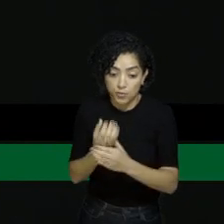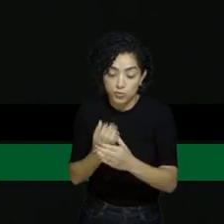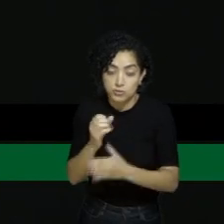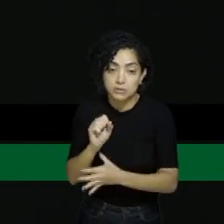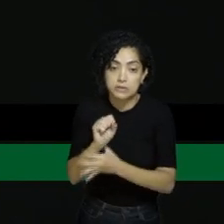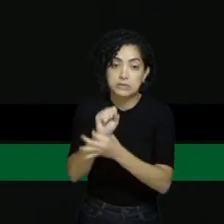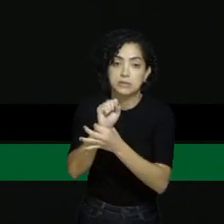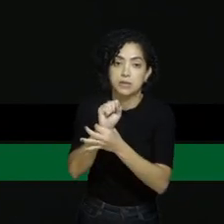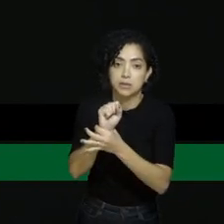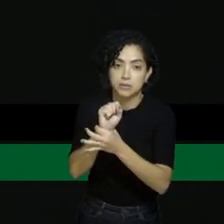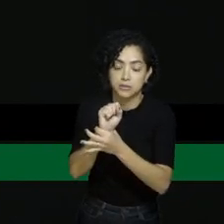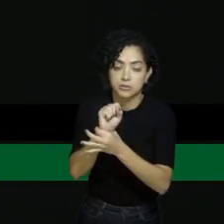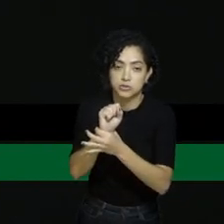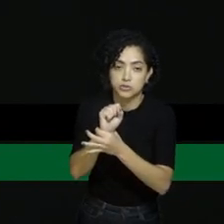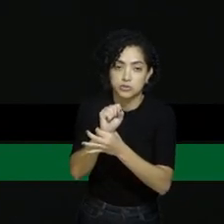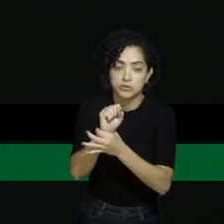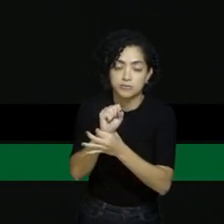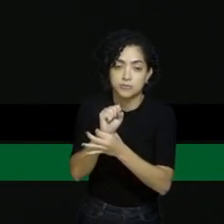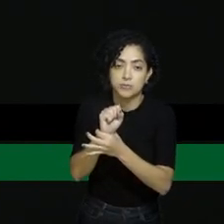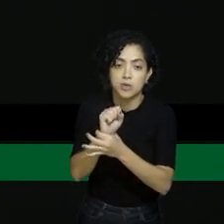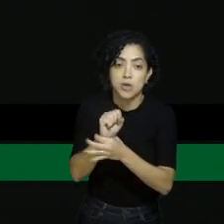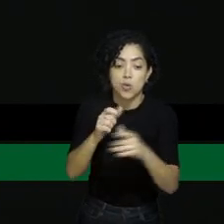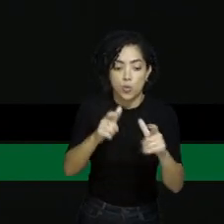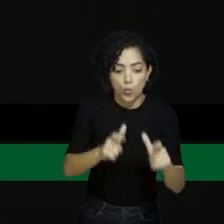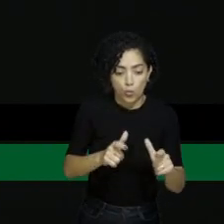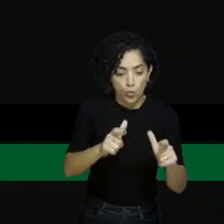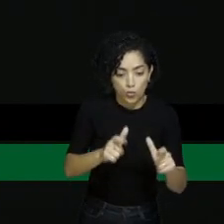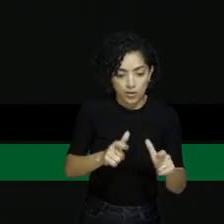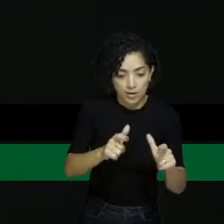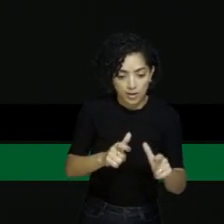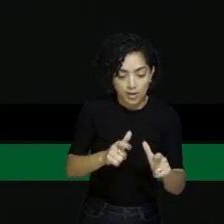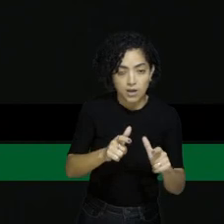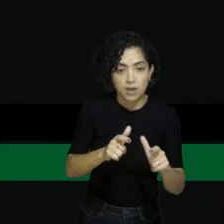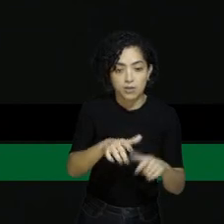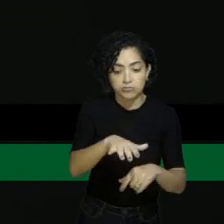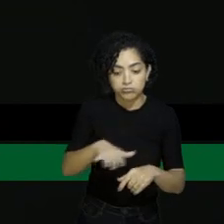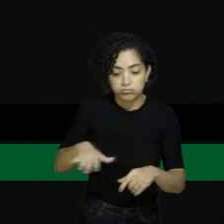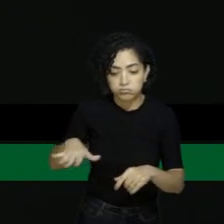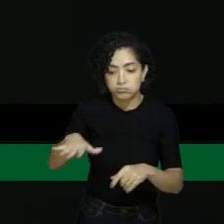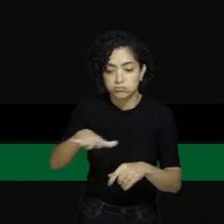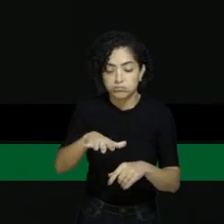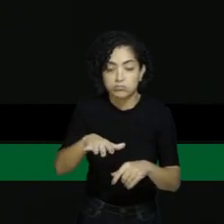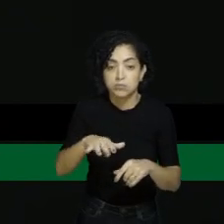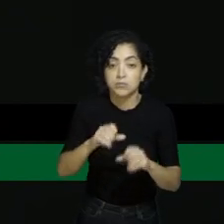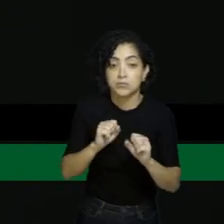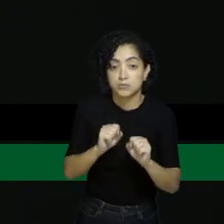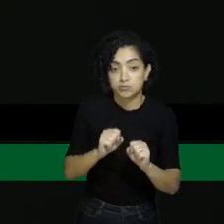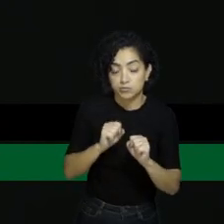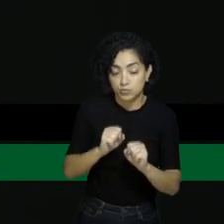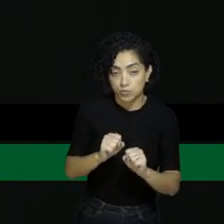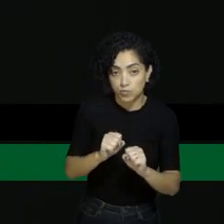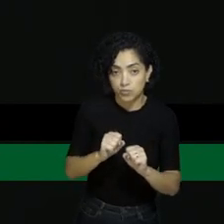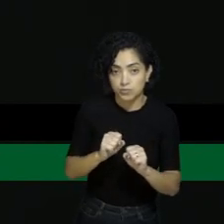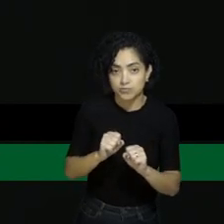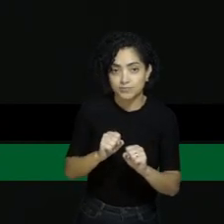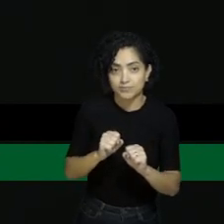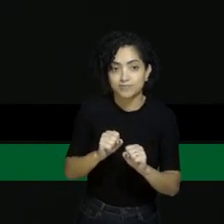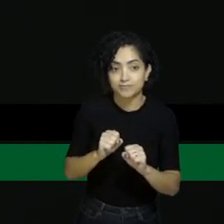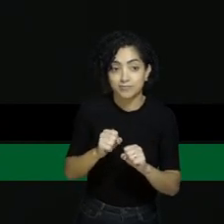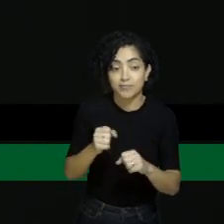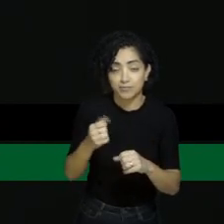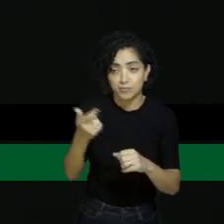garante o local, os territórios, mas que também podemos chegar até as grandes